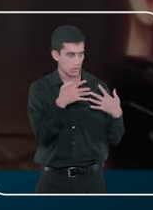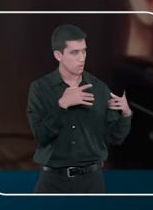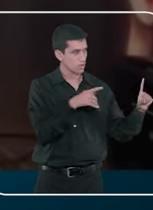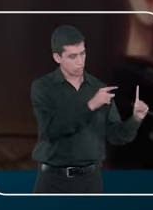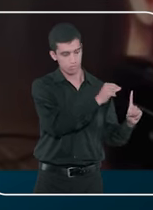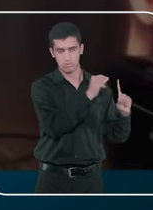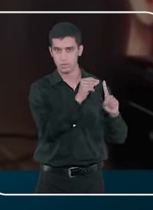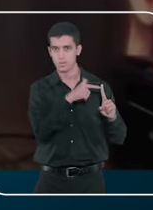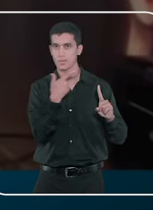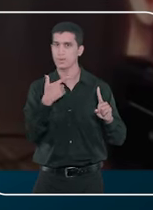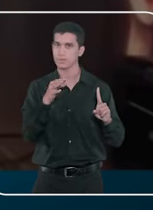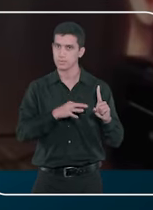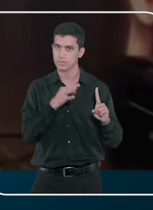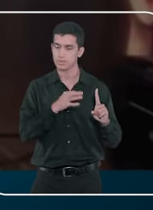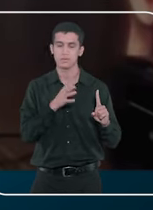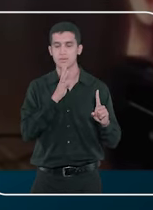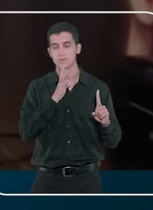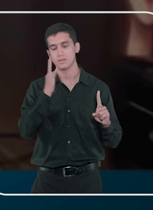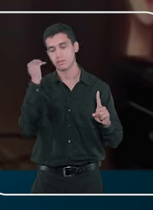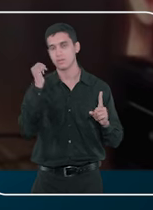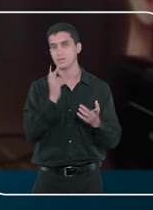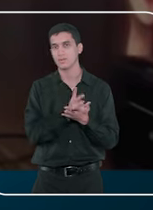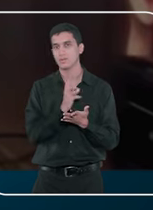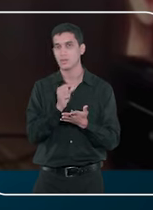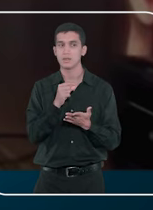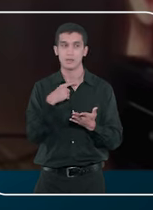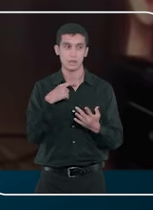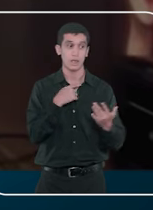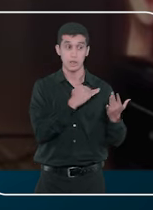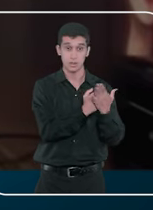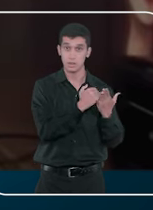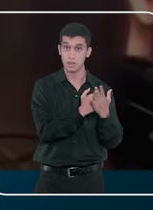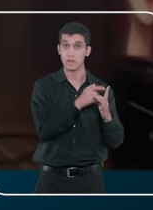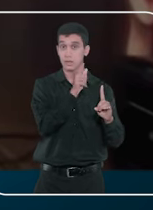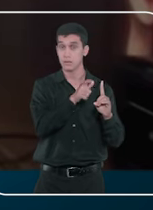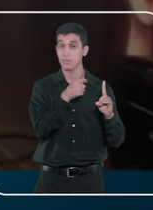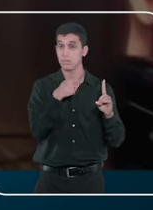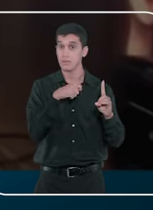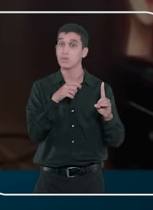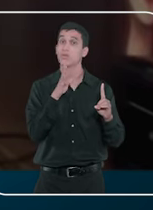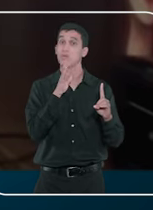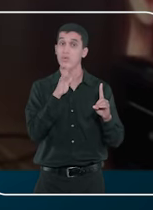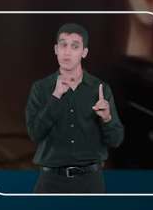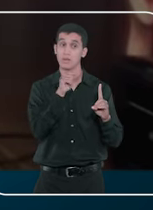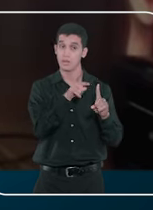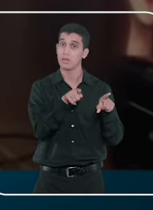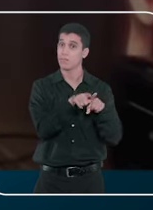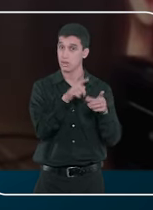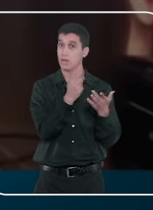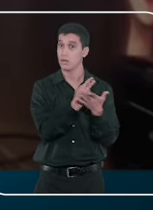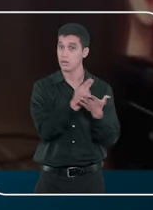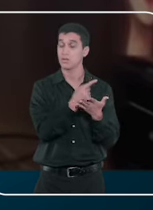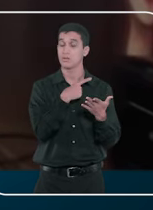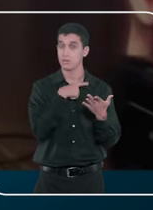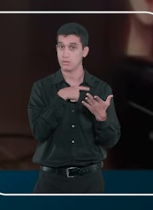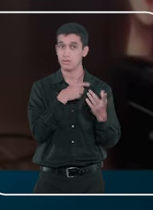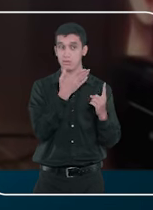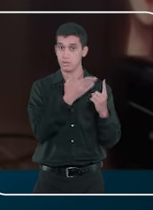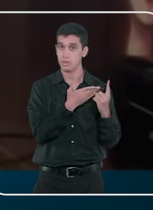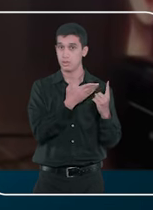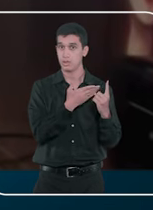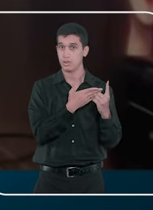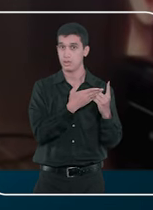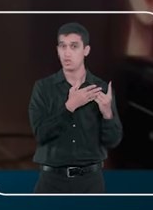de terceiro. Reconhecendo sempre que para haver colaboração, o sujeito tem que reconhecer que também o fez. Sem